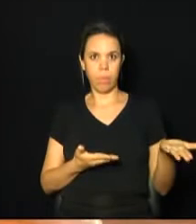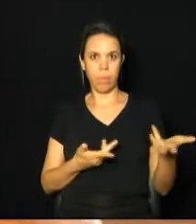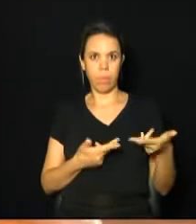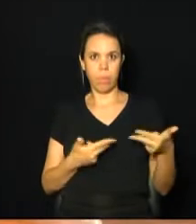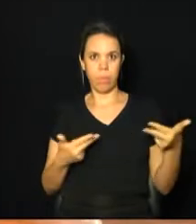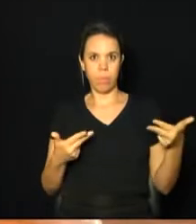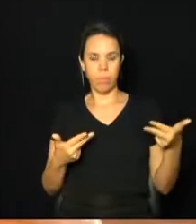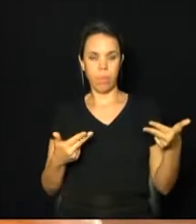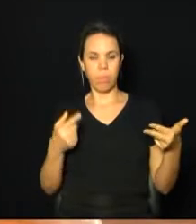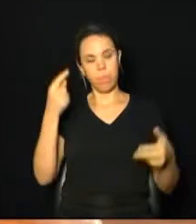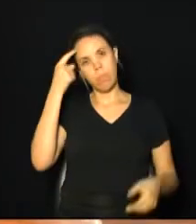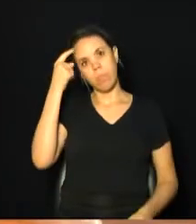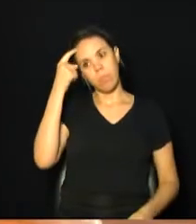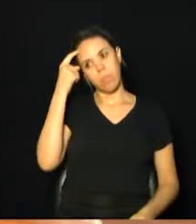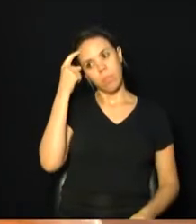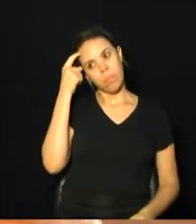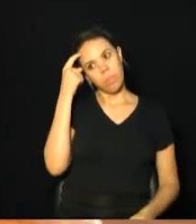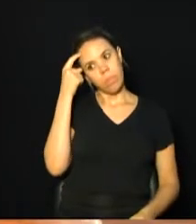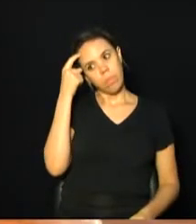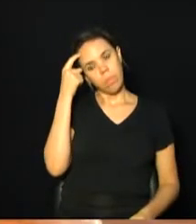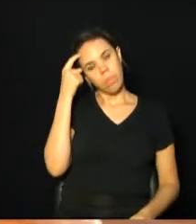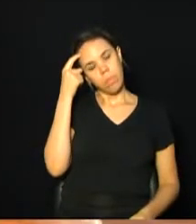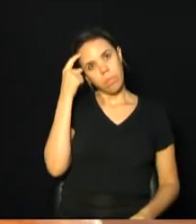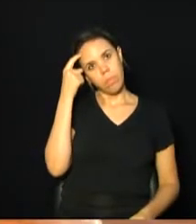Eu fico pensando assim,